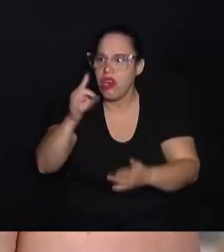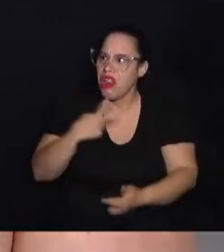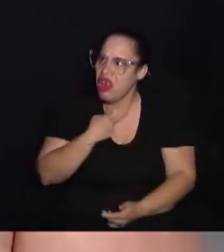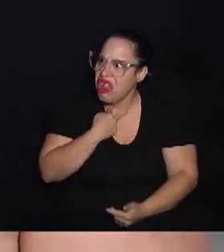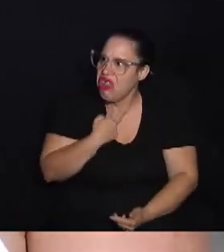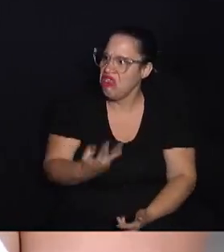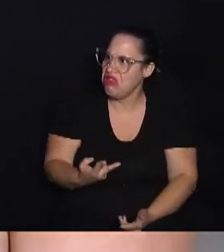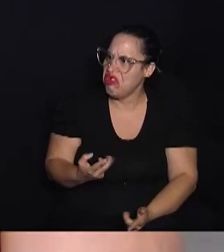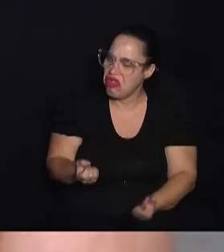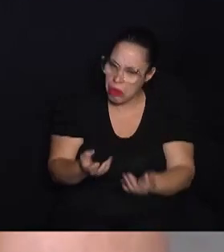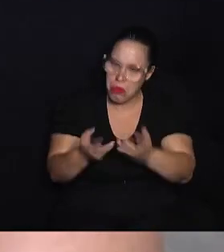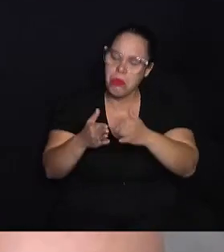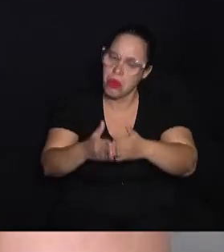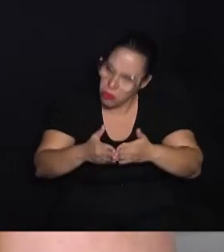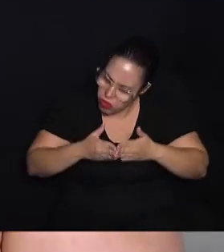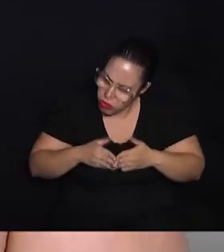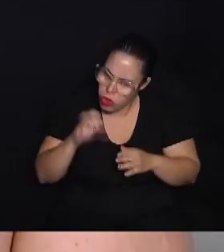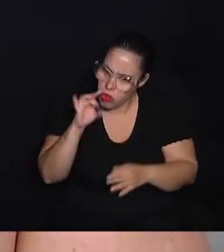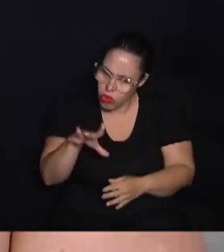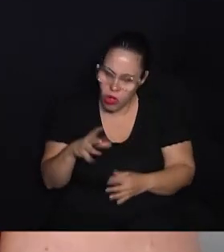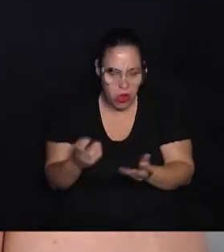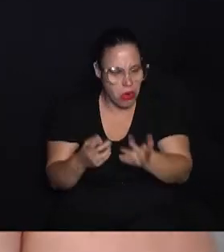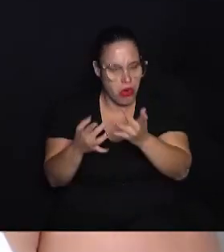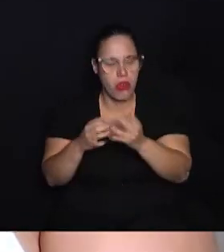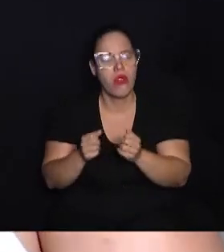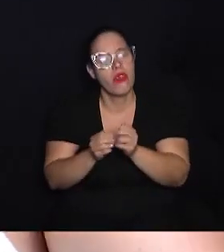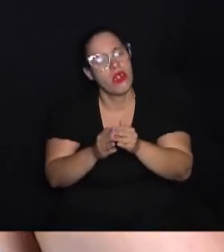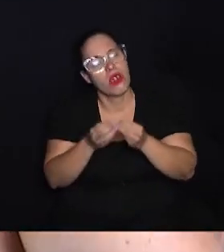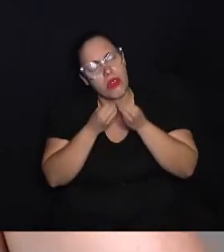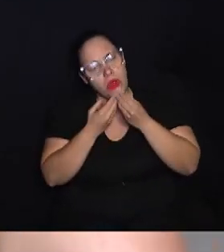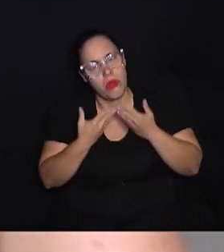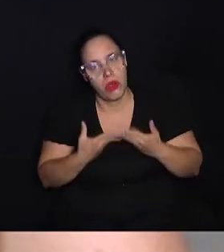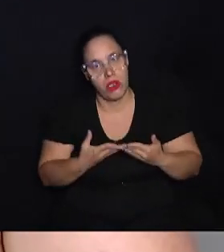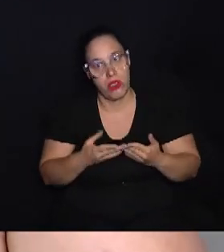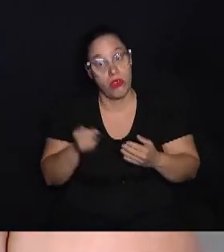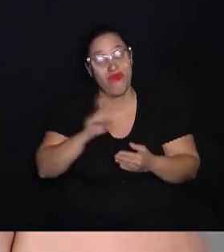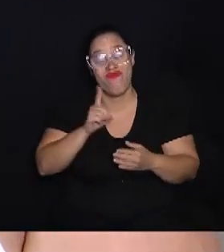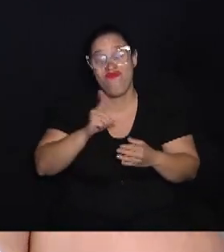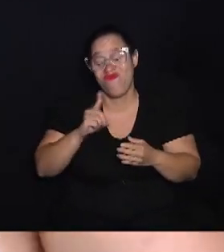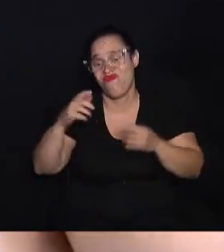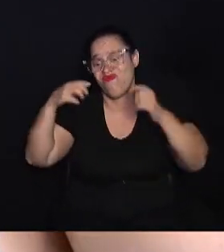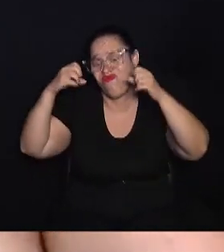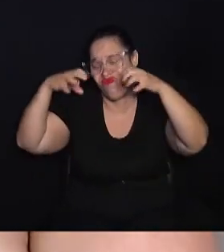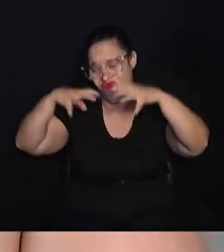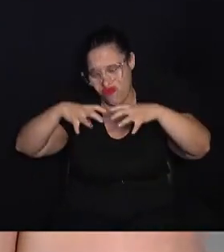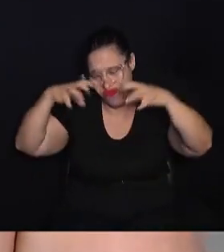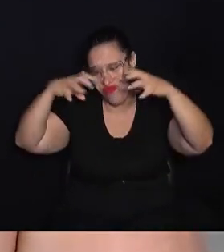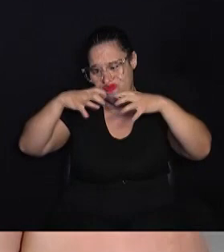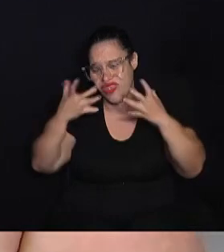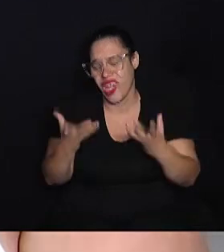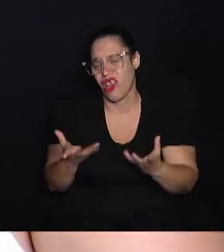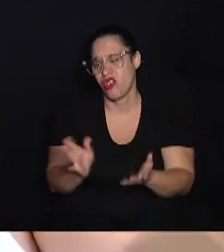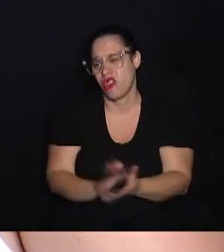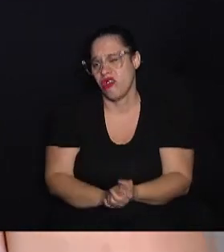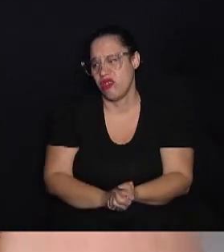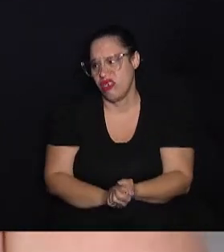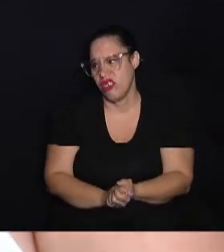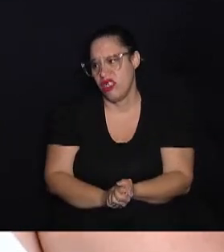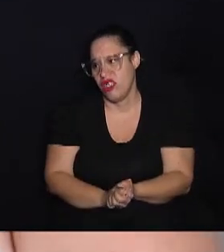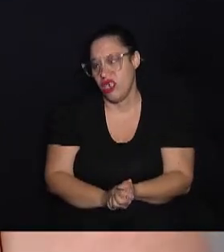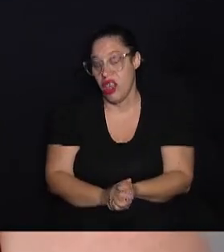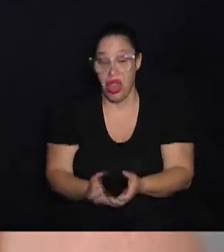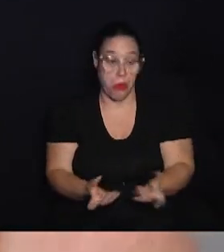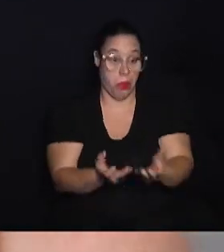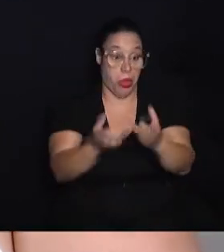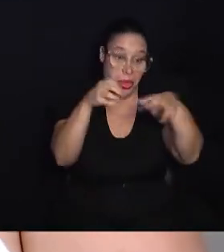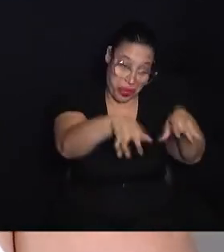favor. É só não pôr fogo, que fica tudo bem para todo mundo. Já não está chovendo, não estamos sendo agraciados pela chuva. E ainda a pessoa